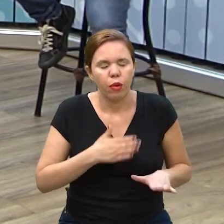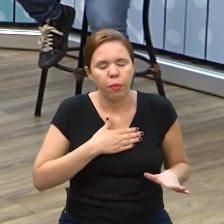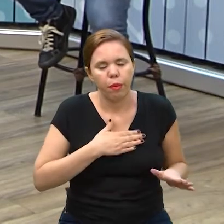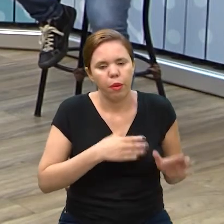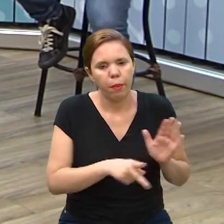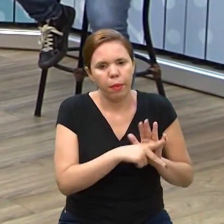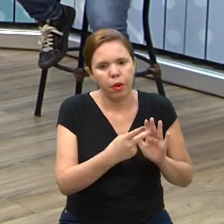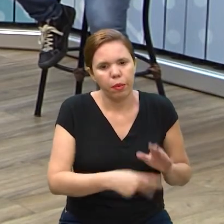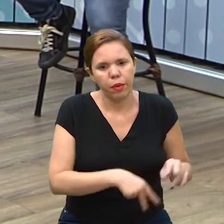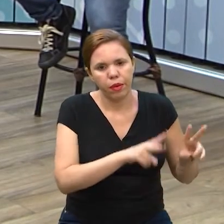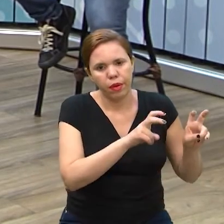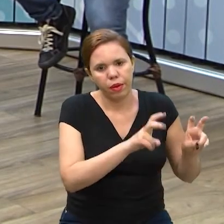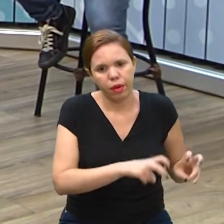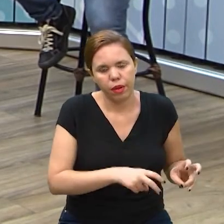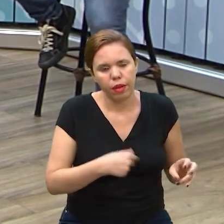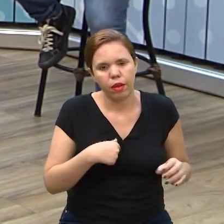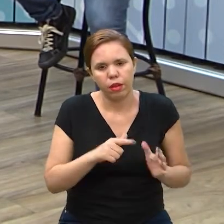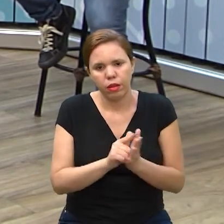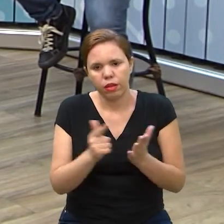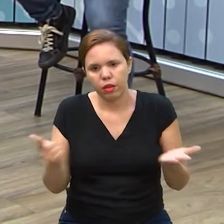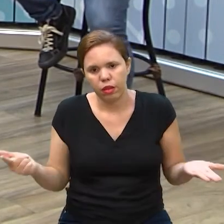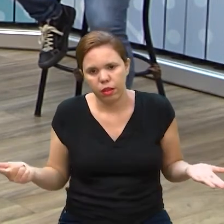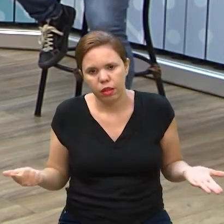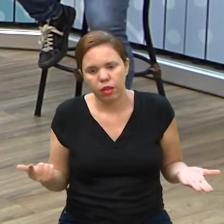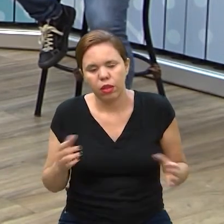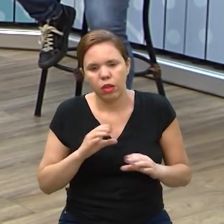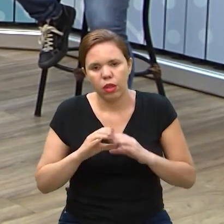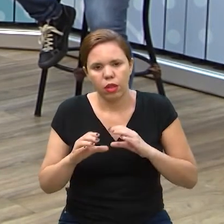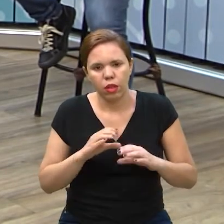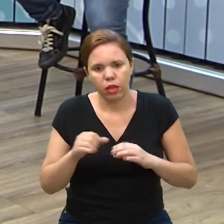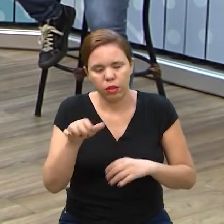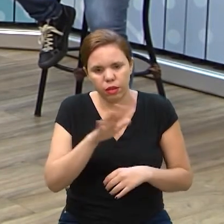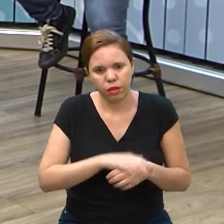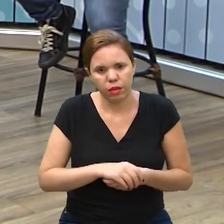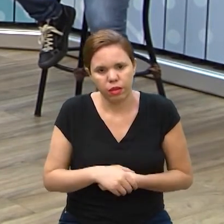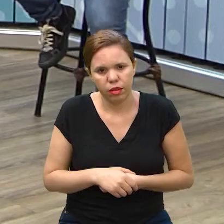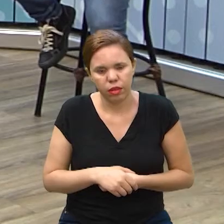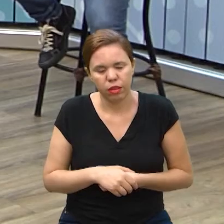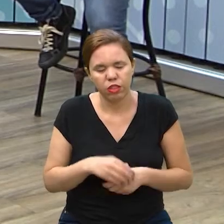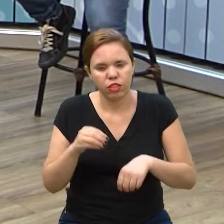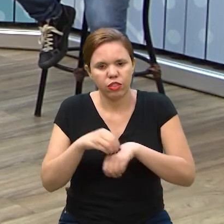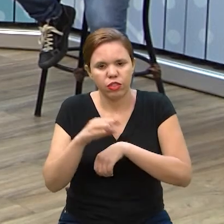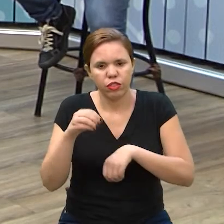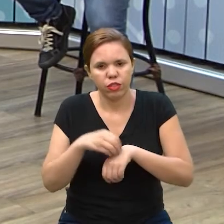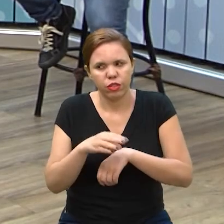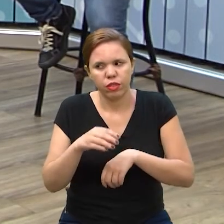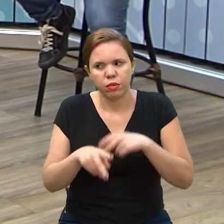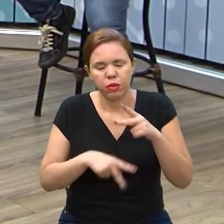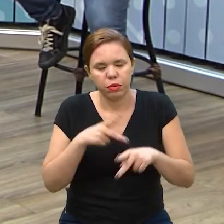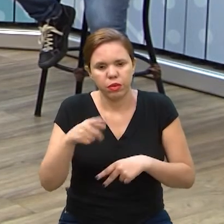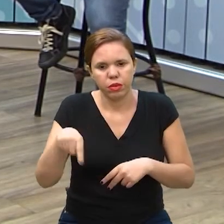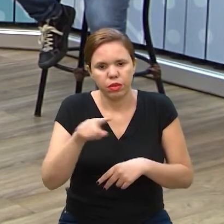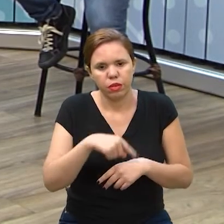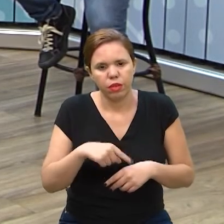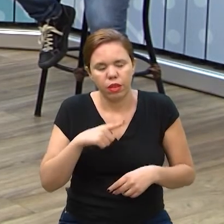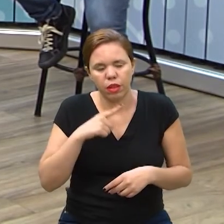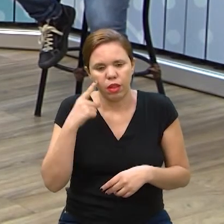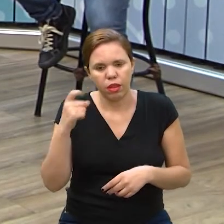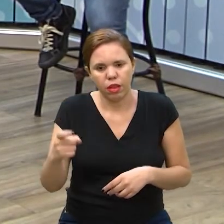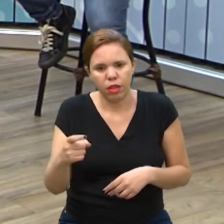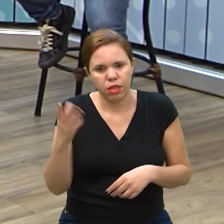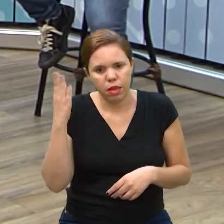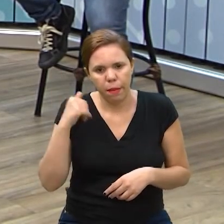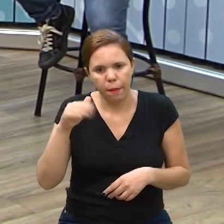no meu assunto mesmo. Como eu sou jornalista, trabalho com comunicação e com essa área, eu daria dicas para as pessoas que